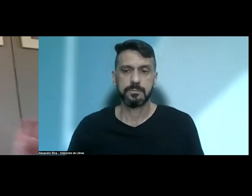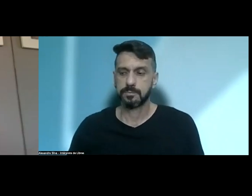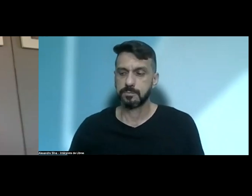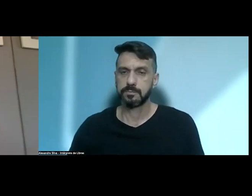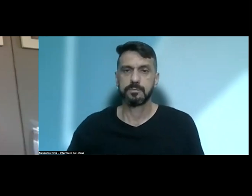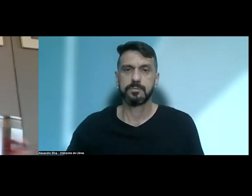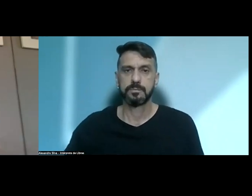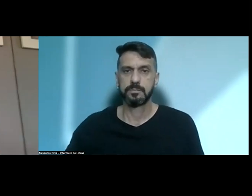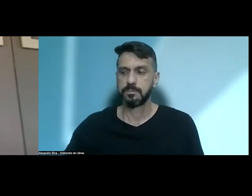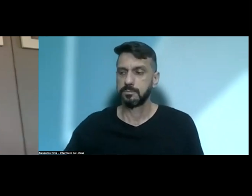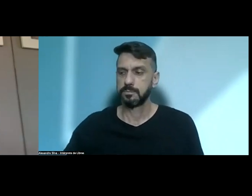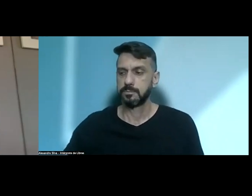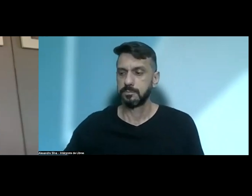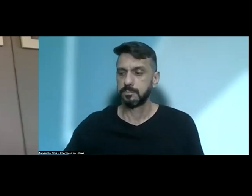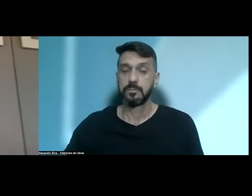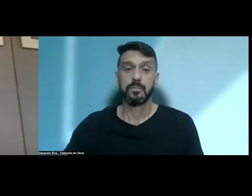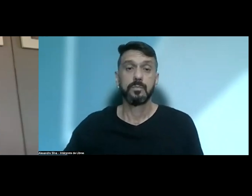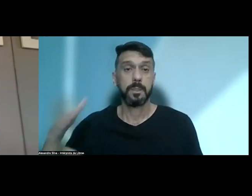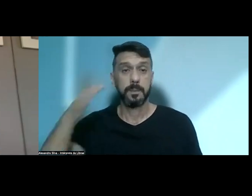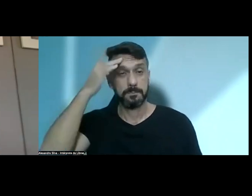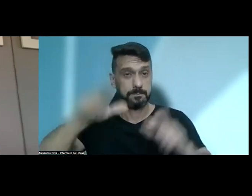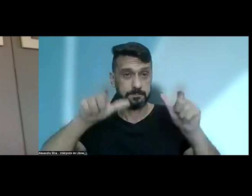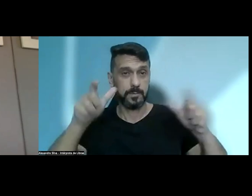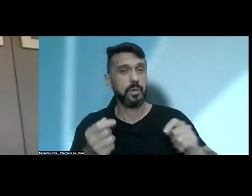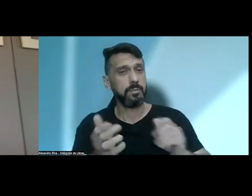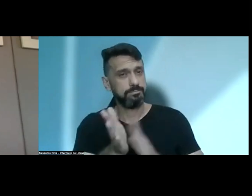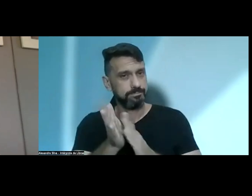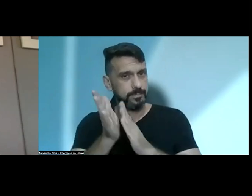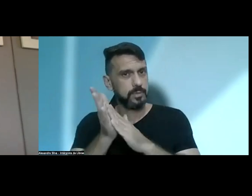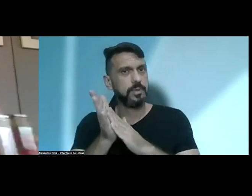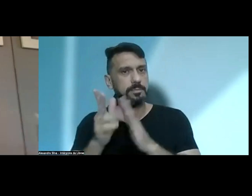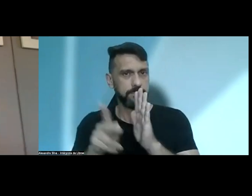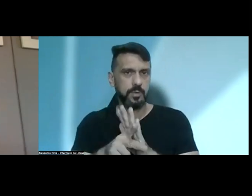O pessoal está elogiando bastante aqui no chat.